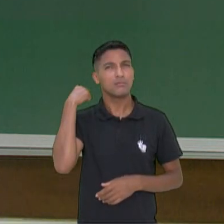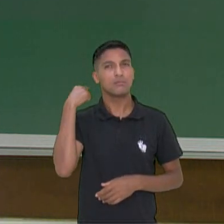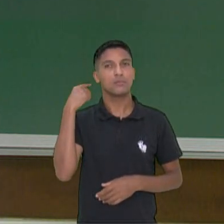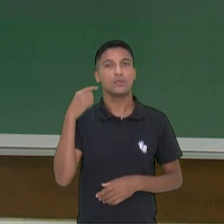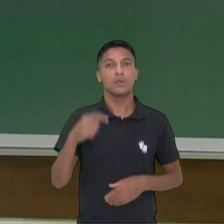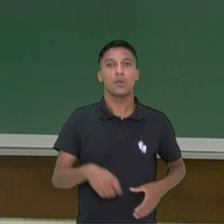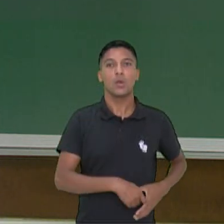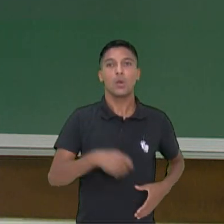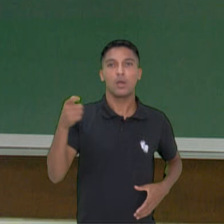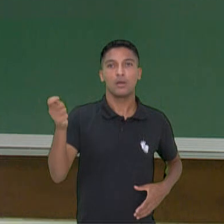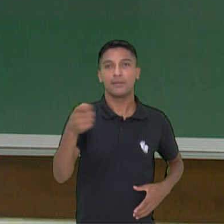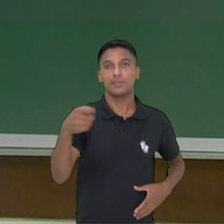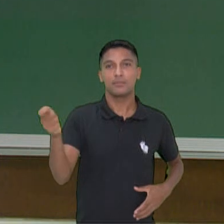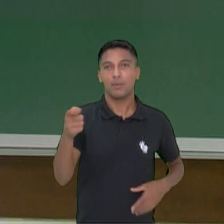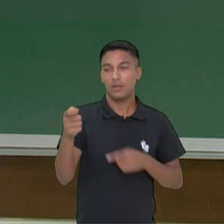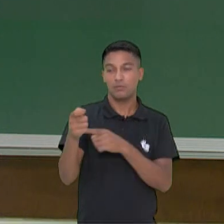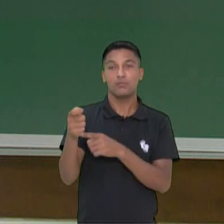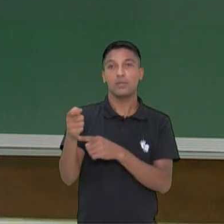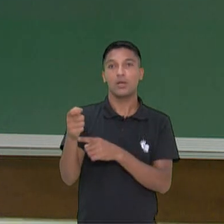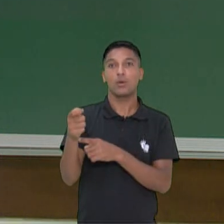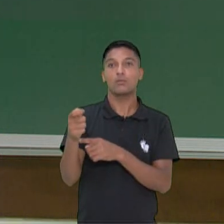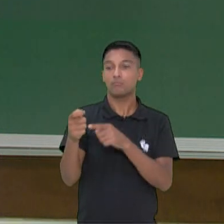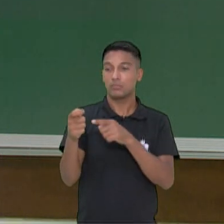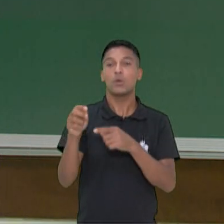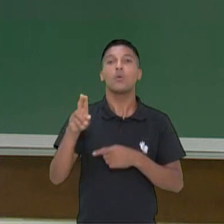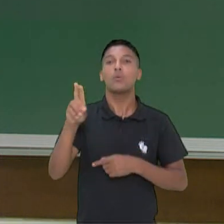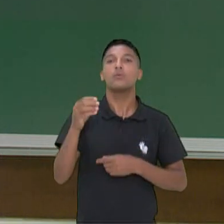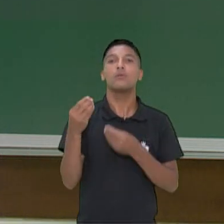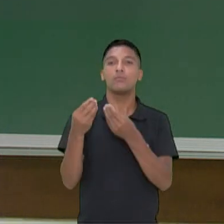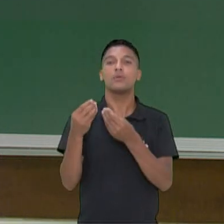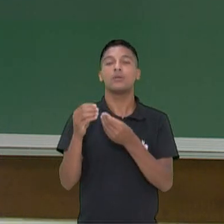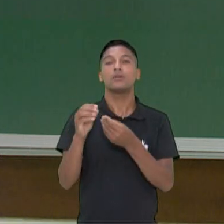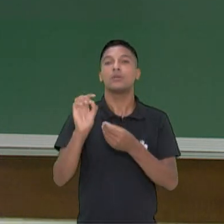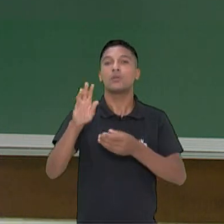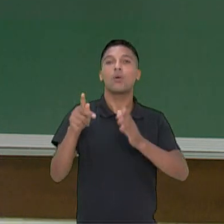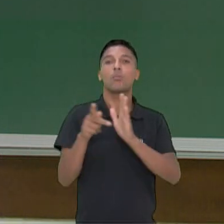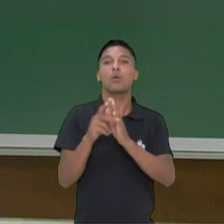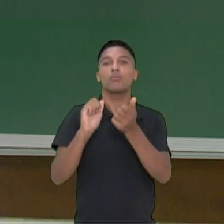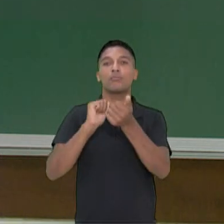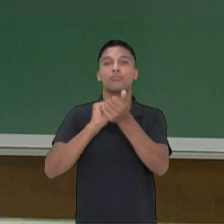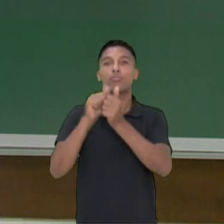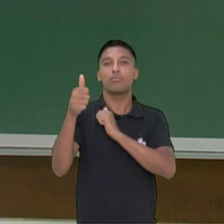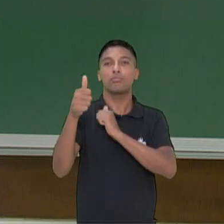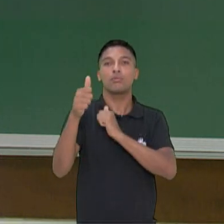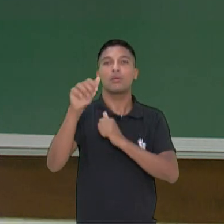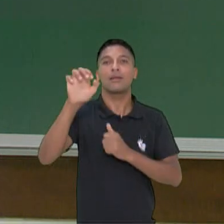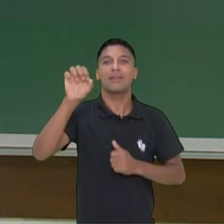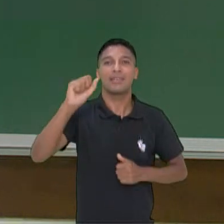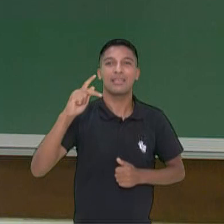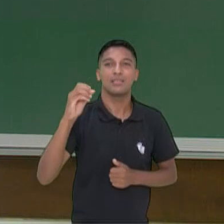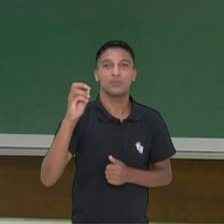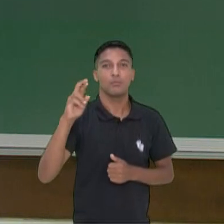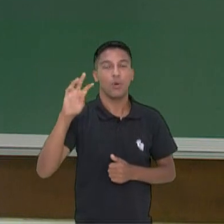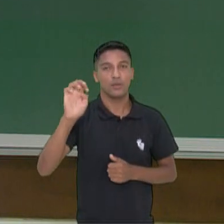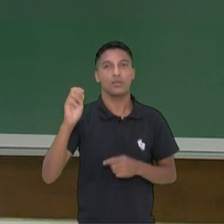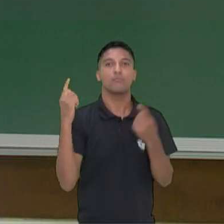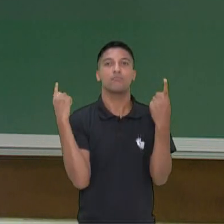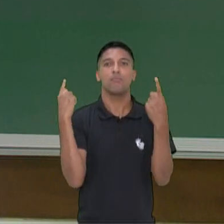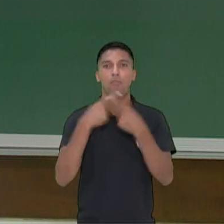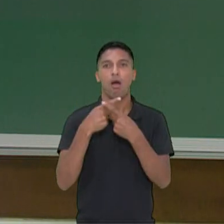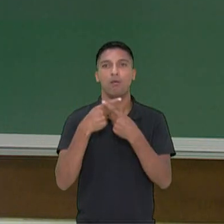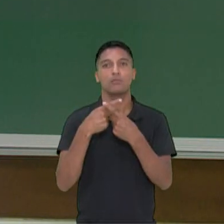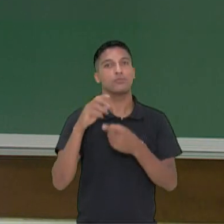ficando somente no âmbito esportivo antes da gente tratar diretamente da esgrima